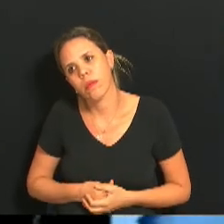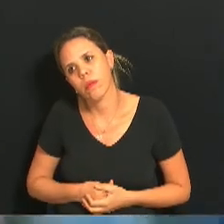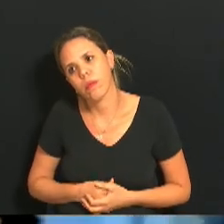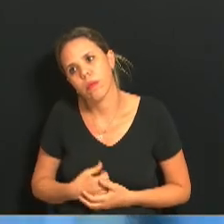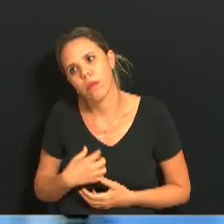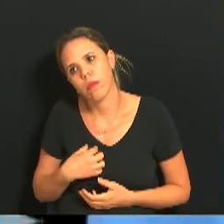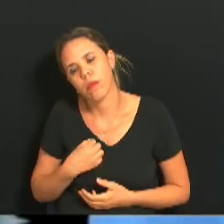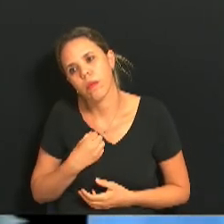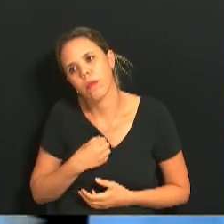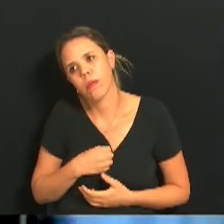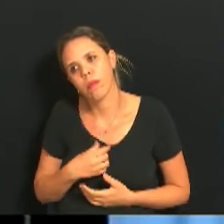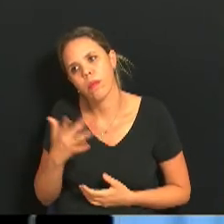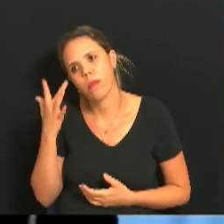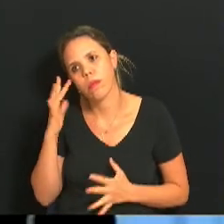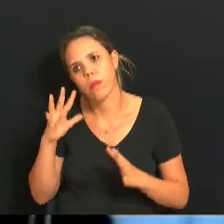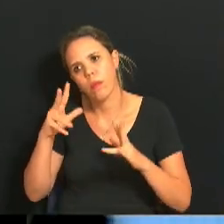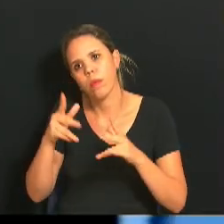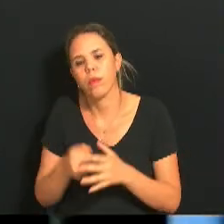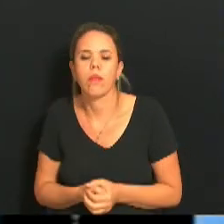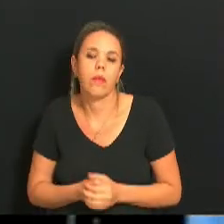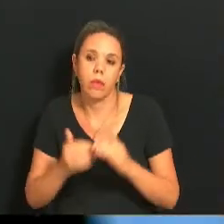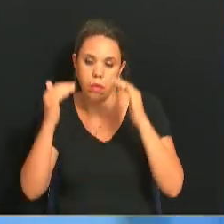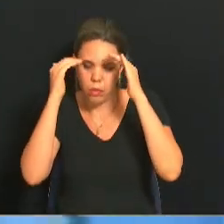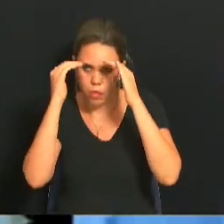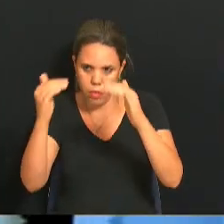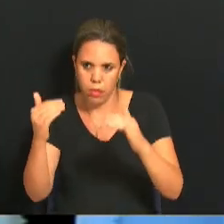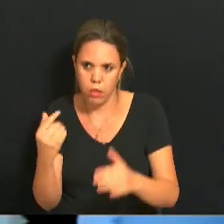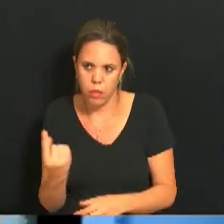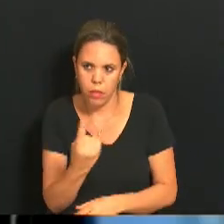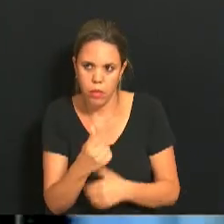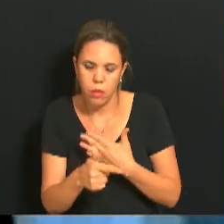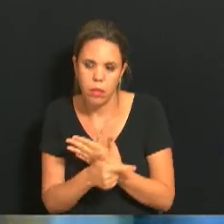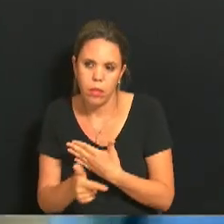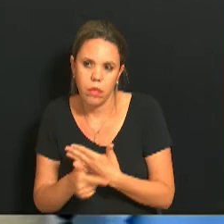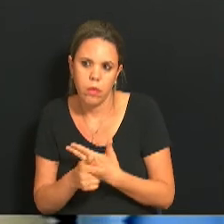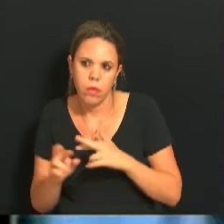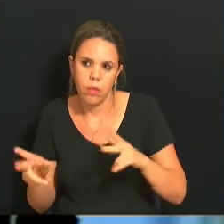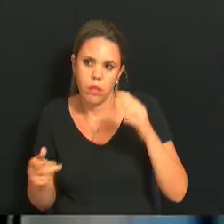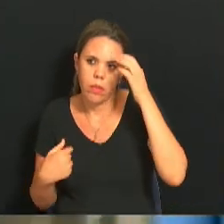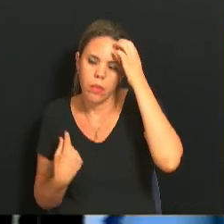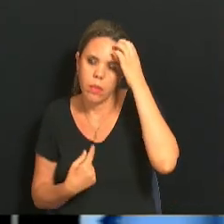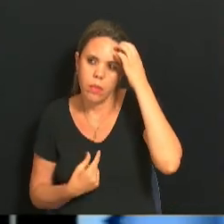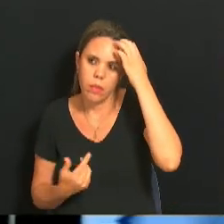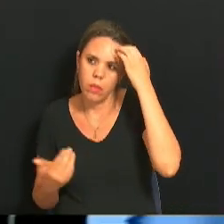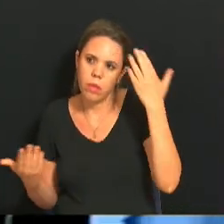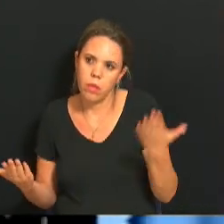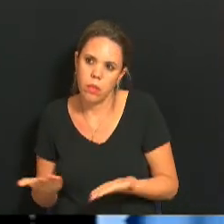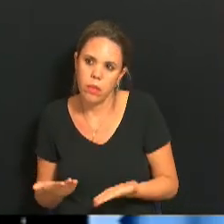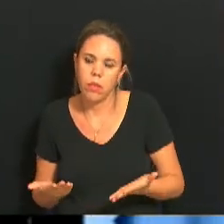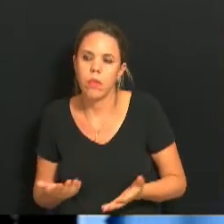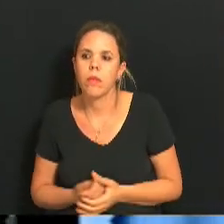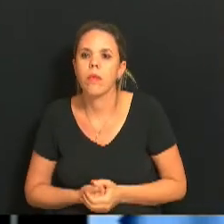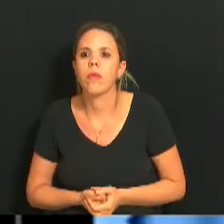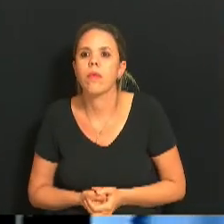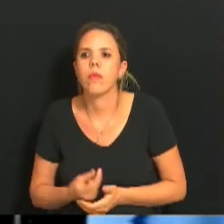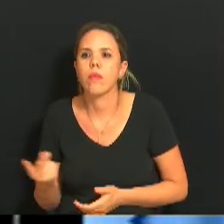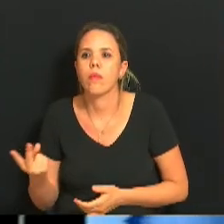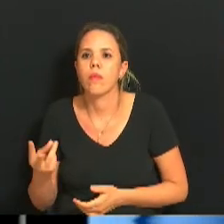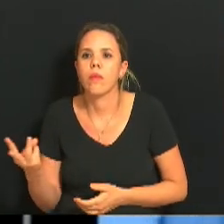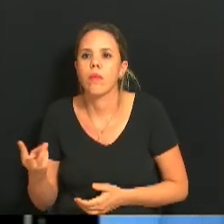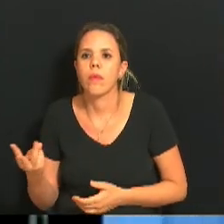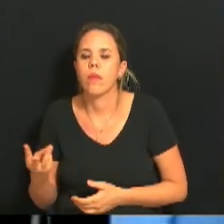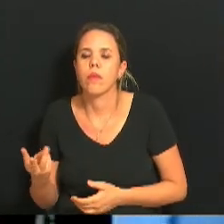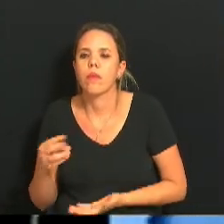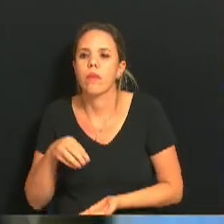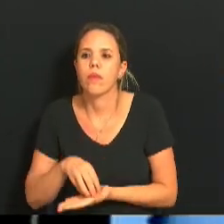dessa forma eu acho que todos nós cumprimos cada um seu papel e o nosso hoje à frente com de Pac à frente do